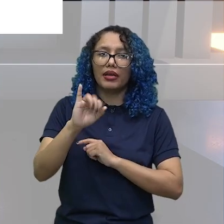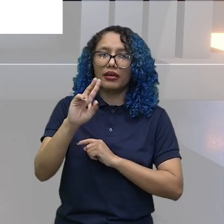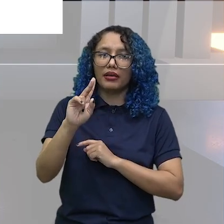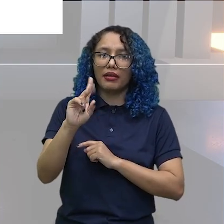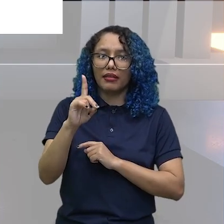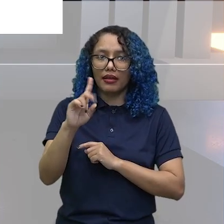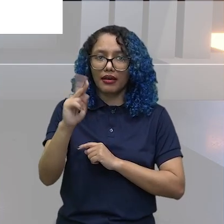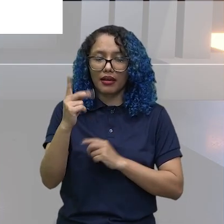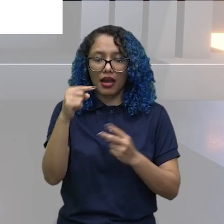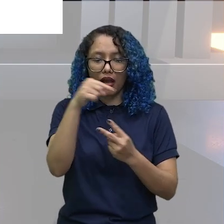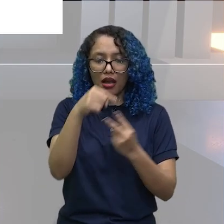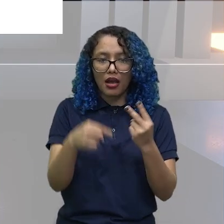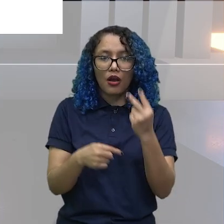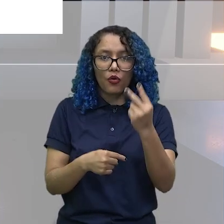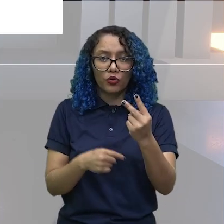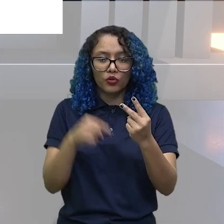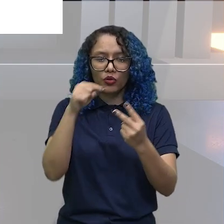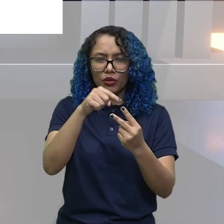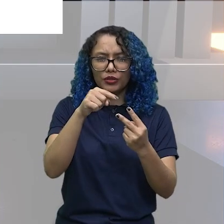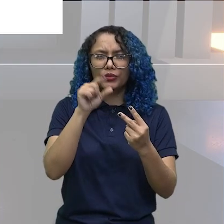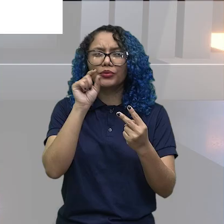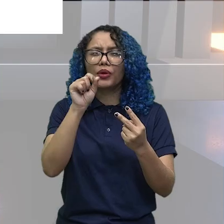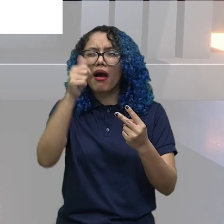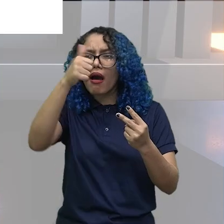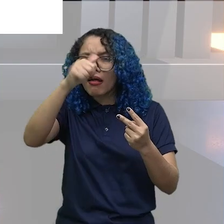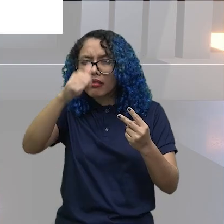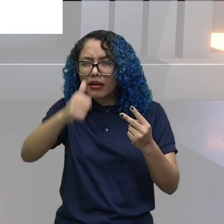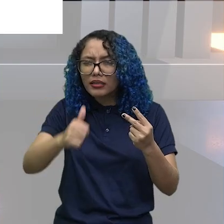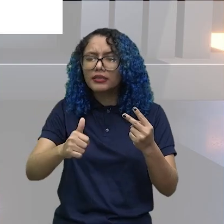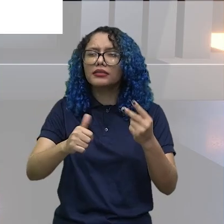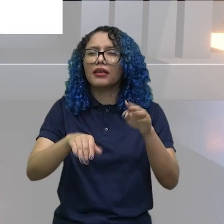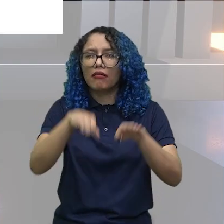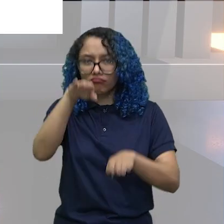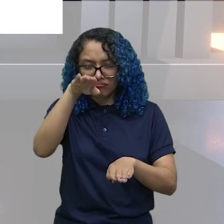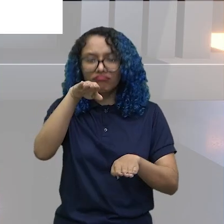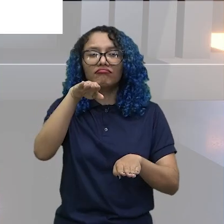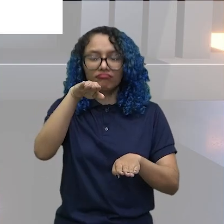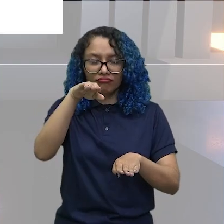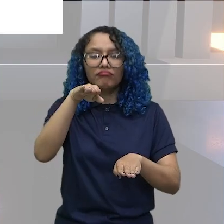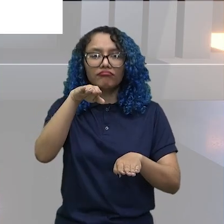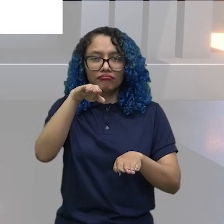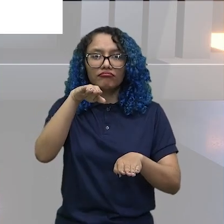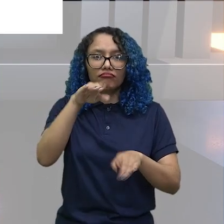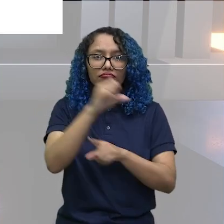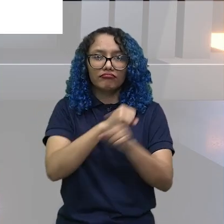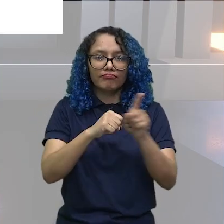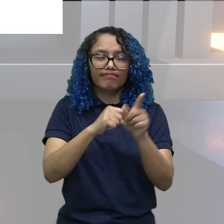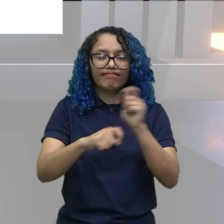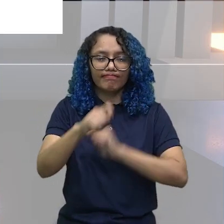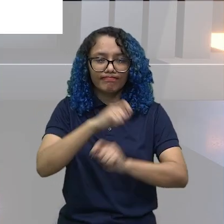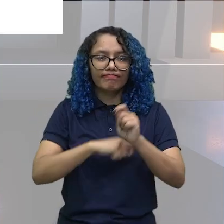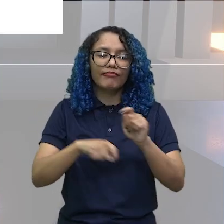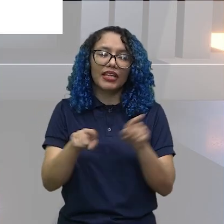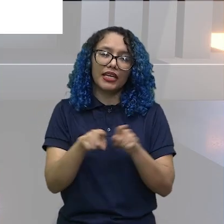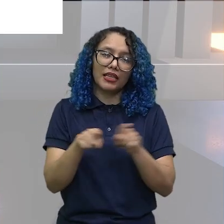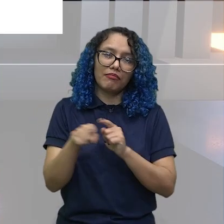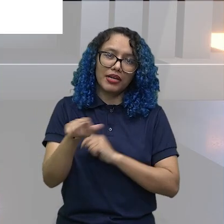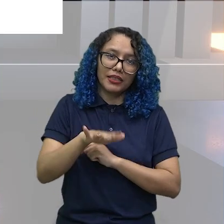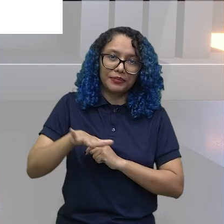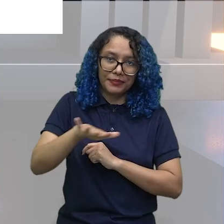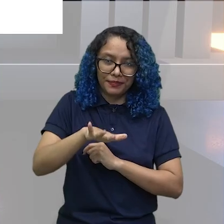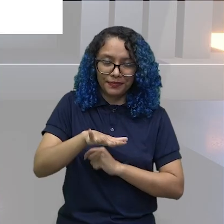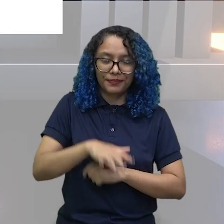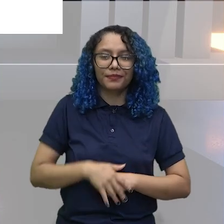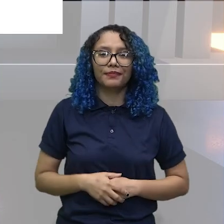maneira, tá? Mede ali as desigualdades, né, socioeconômicas, tá? E socioespacial